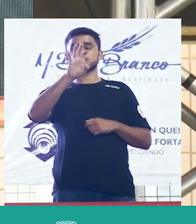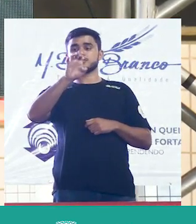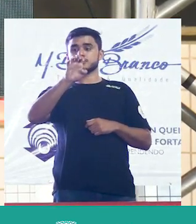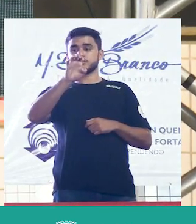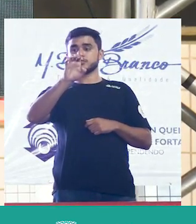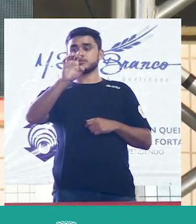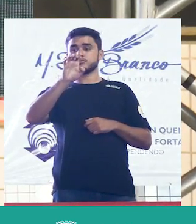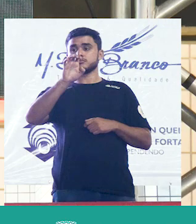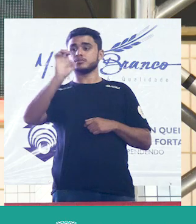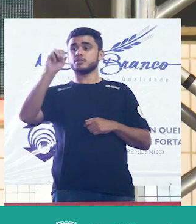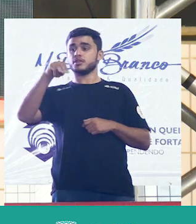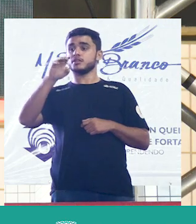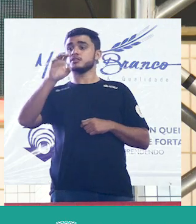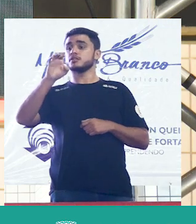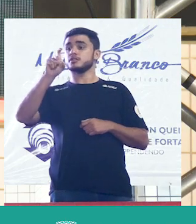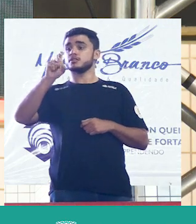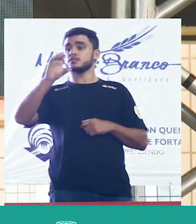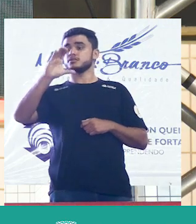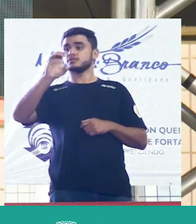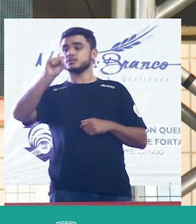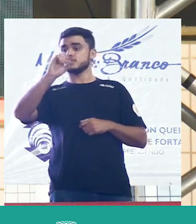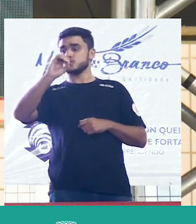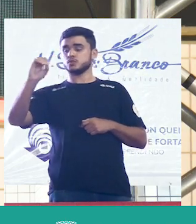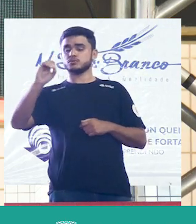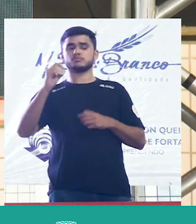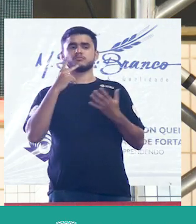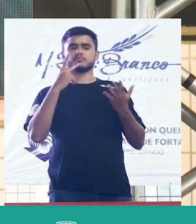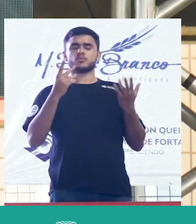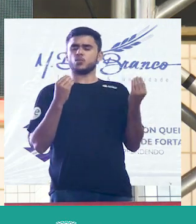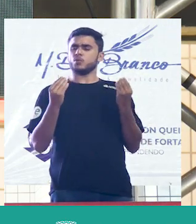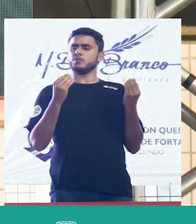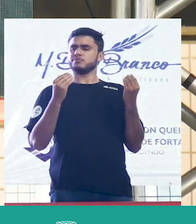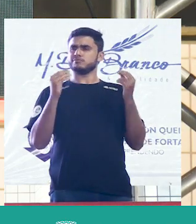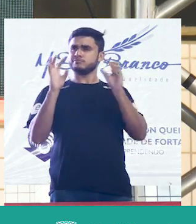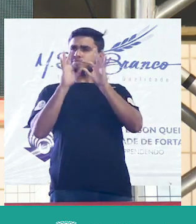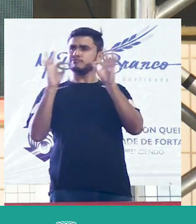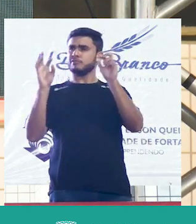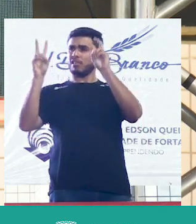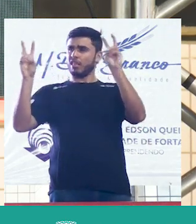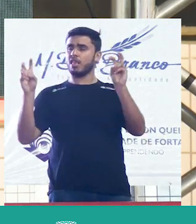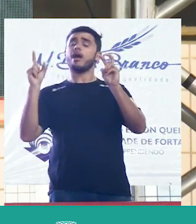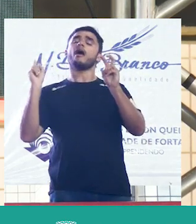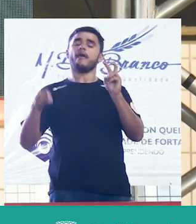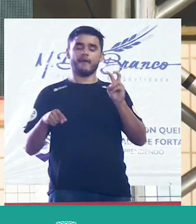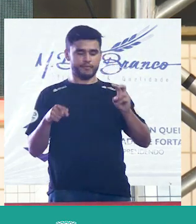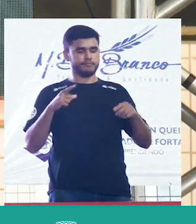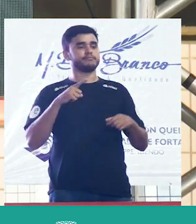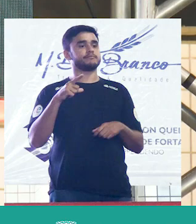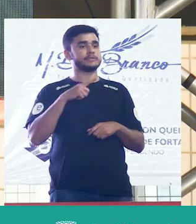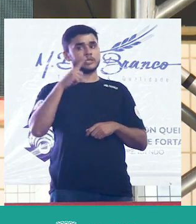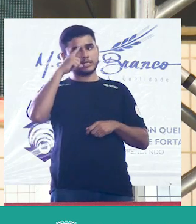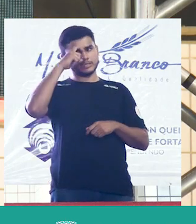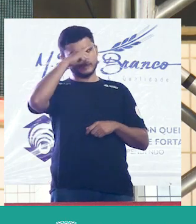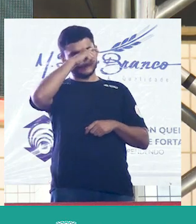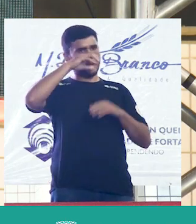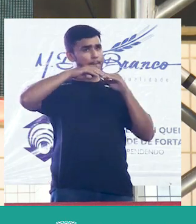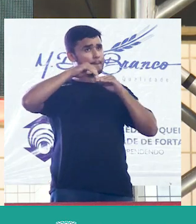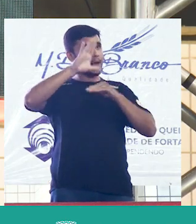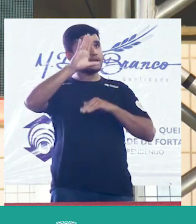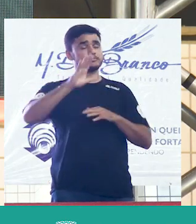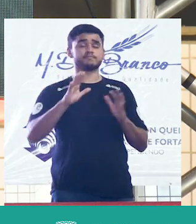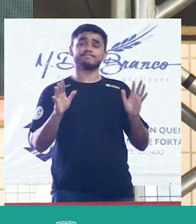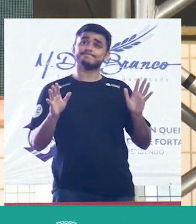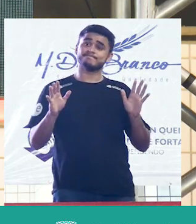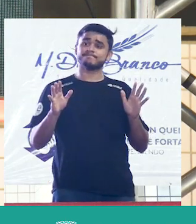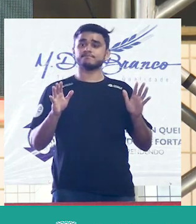em excesso, que talvez seja dos casos o que mais, não é o mais difícil, mas